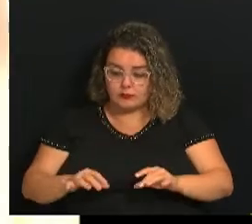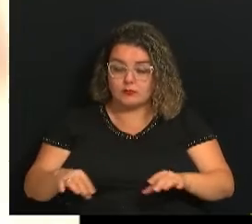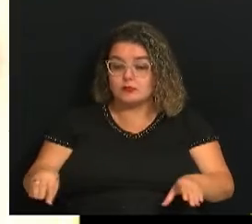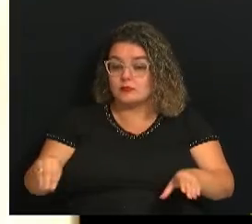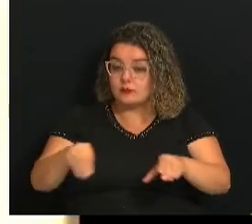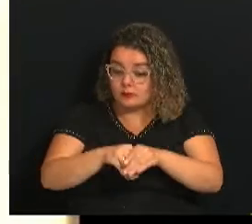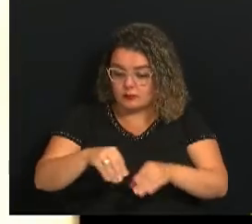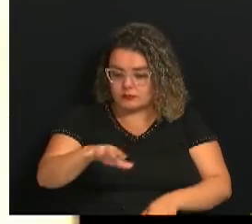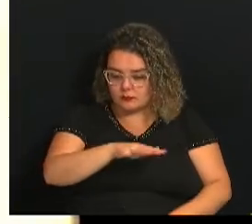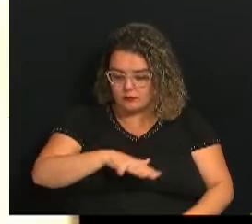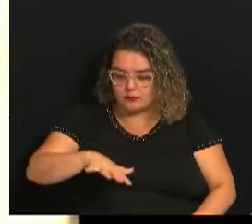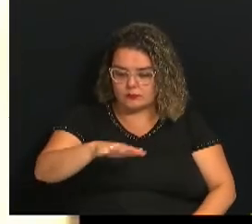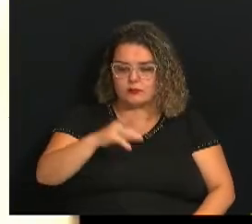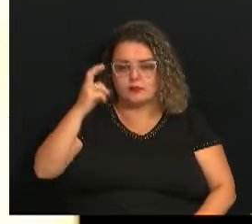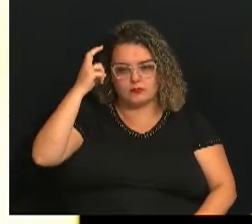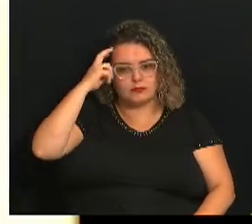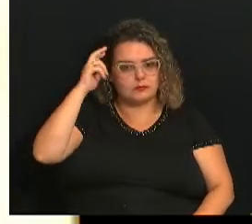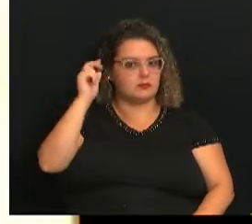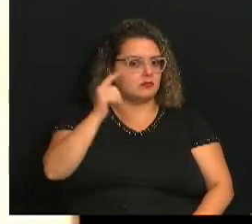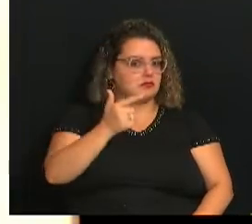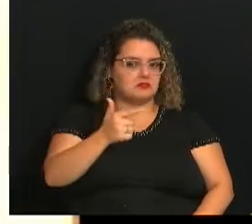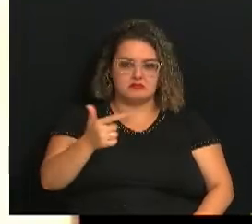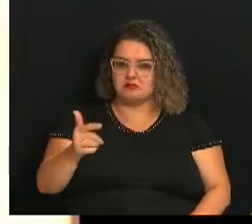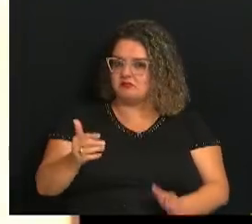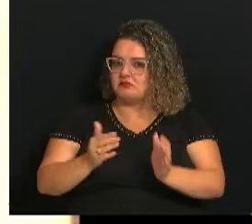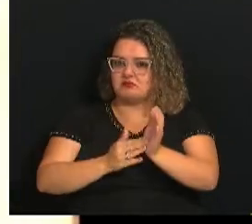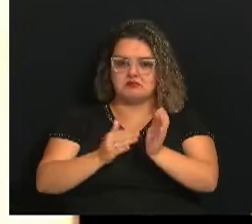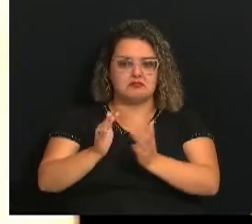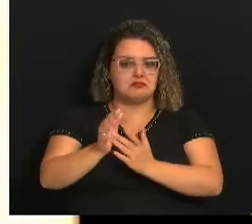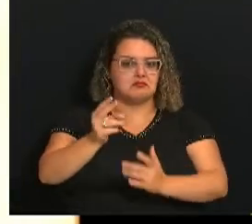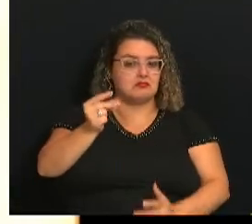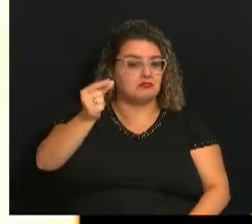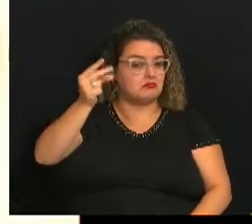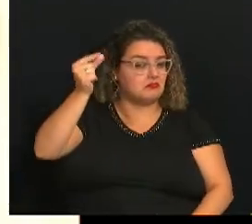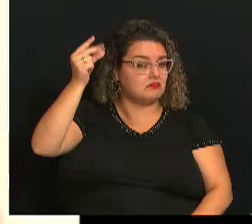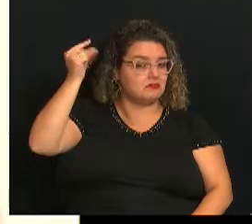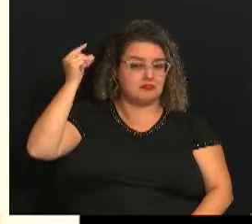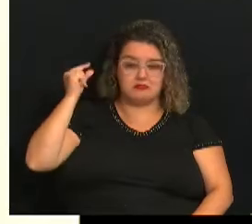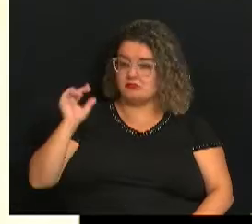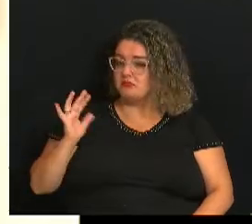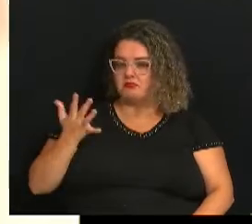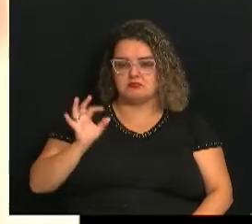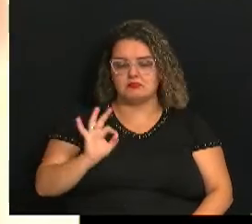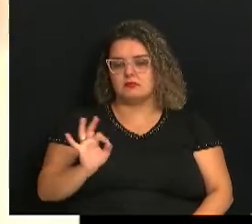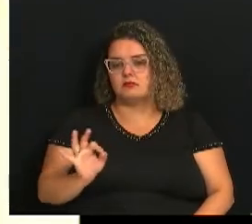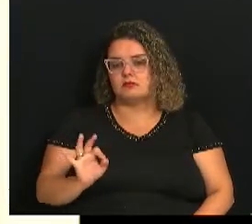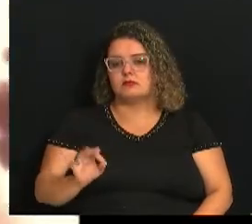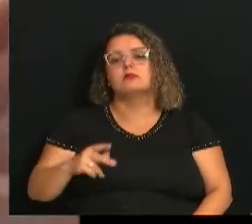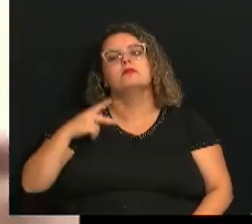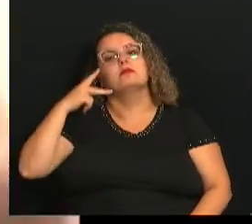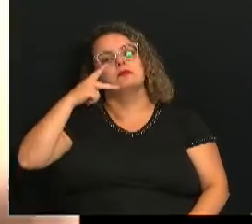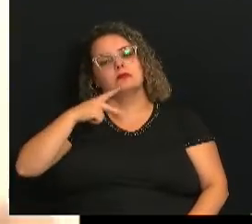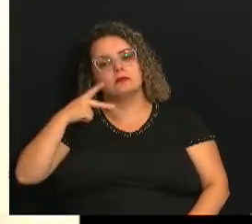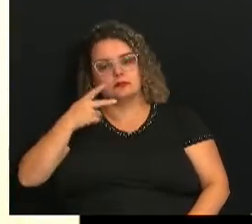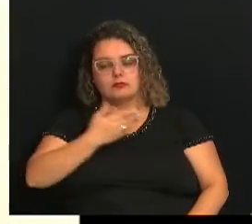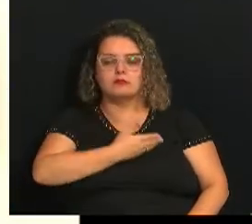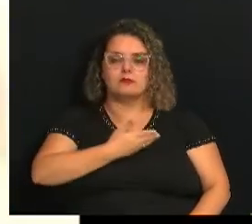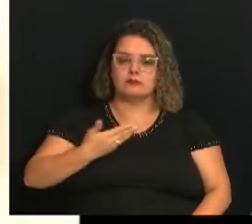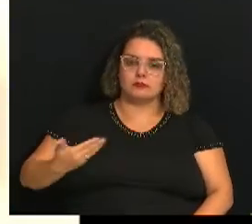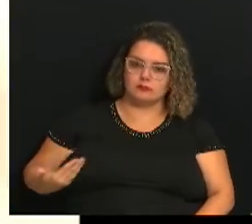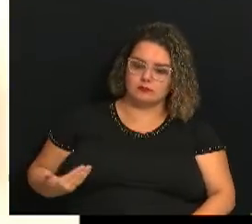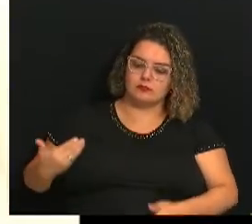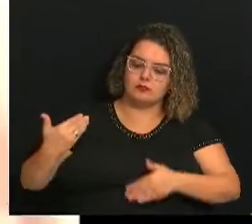tempo não tem concurso. E isso está diretamente ligado à política pública, que vem